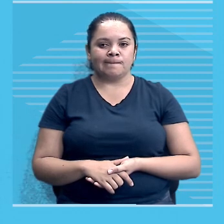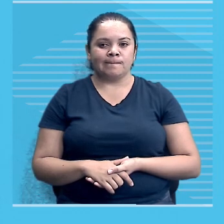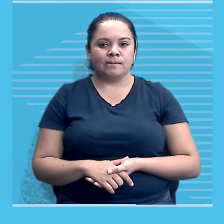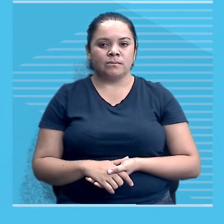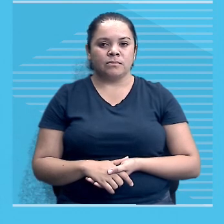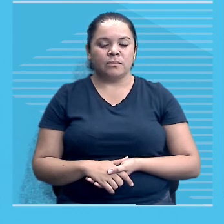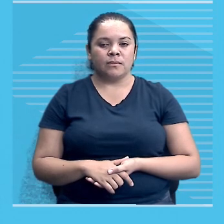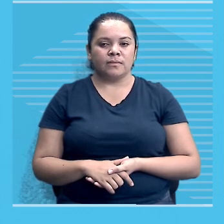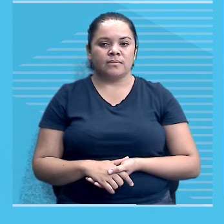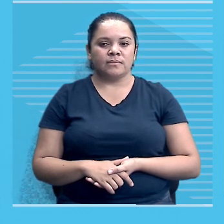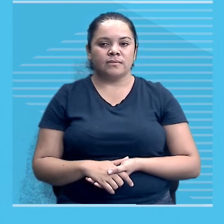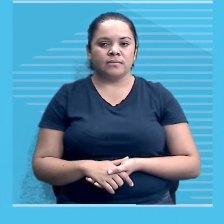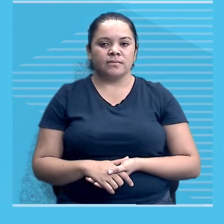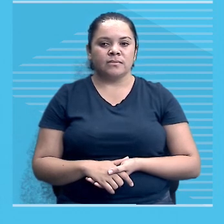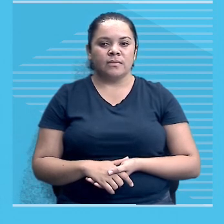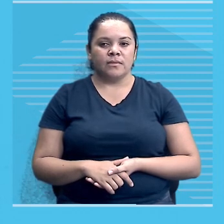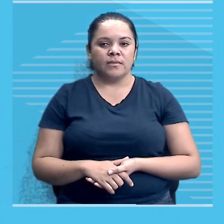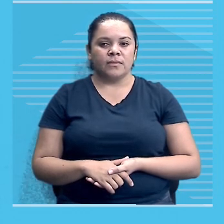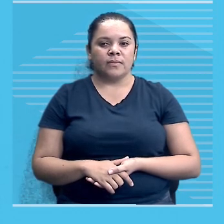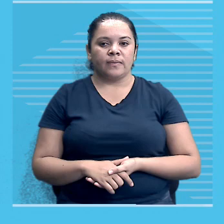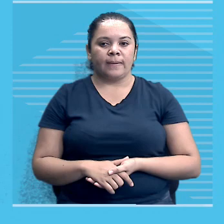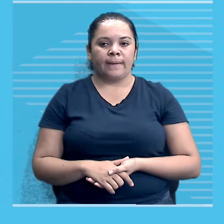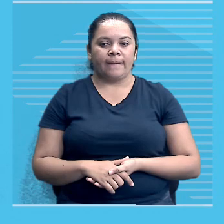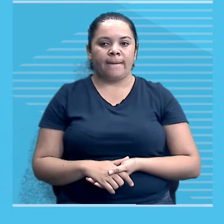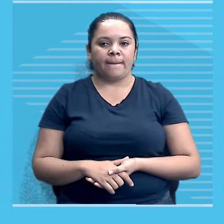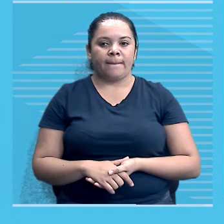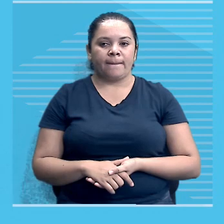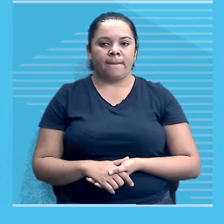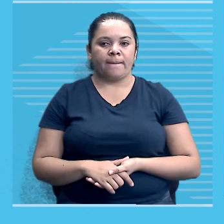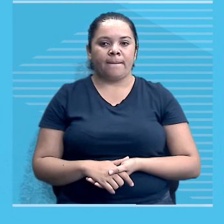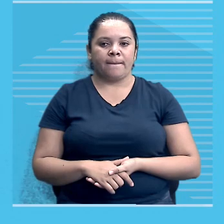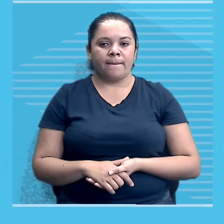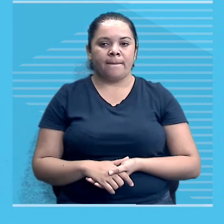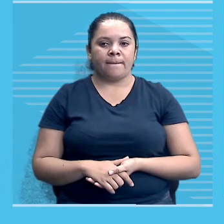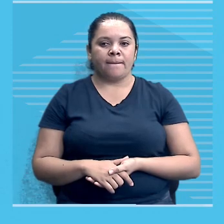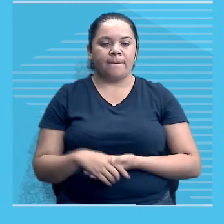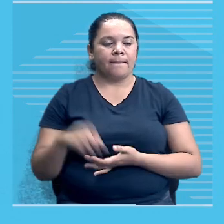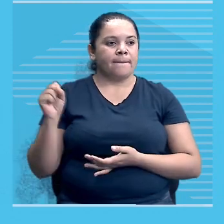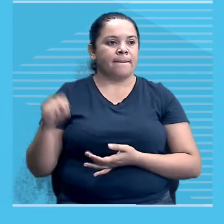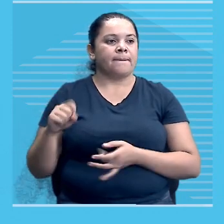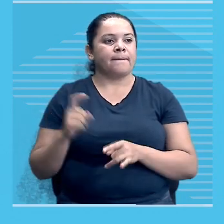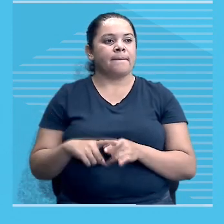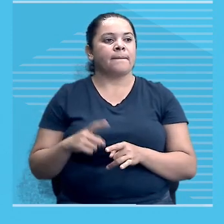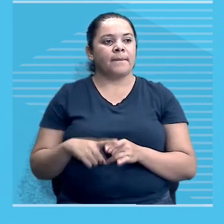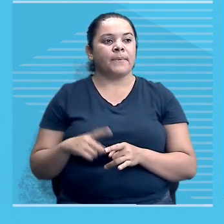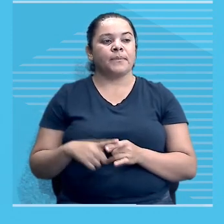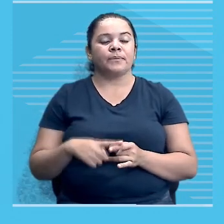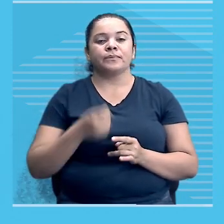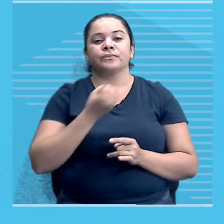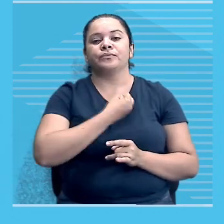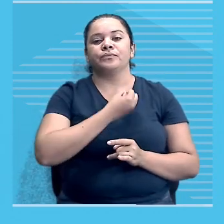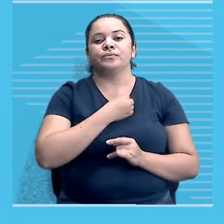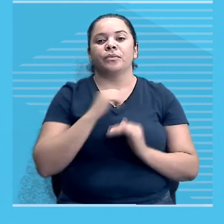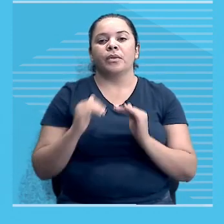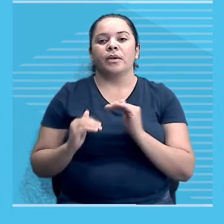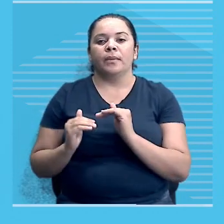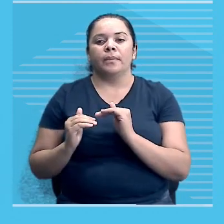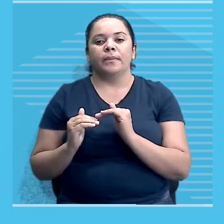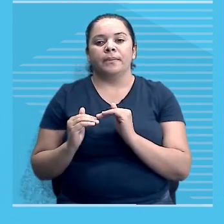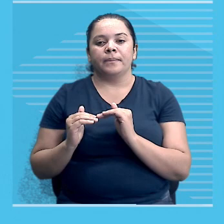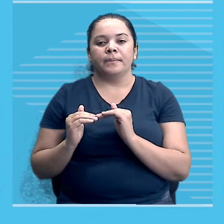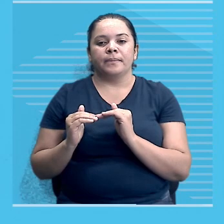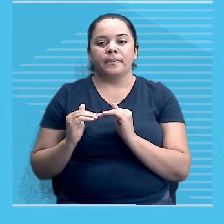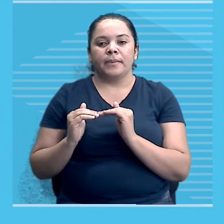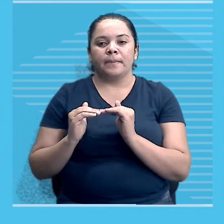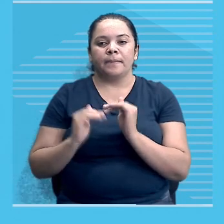E aí Aí sim né porque os números não são maiores que une é isso não são